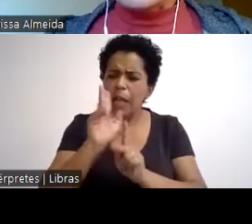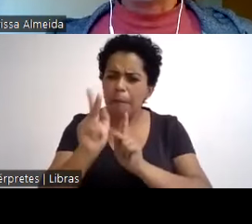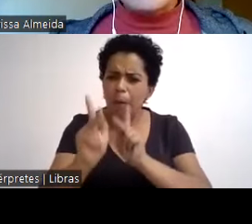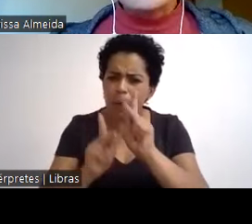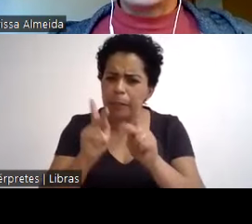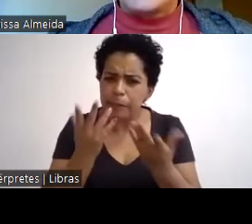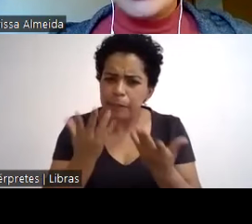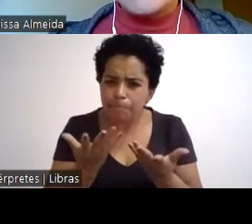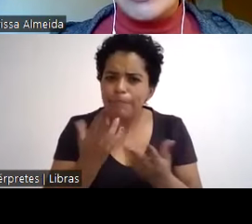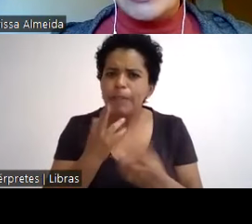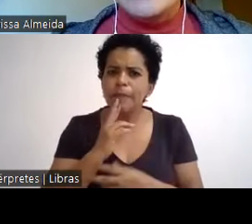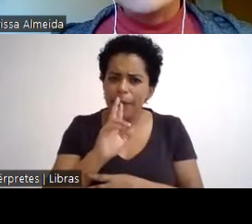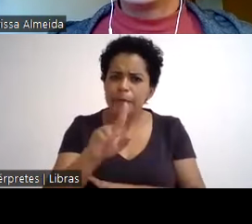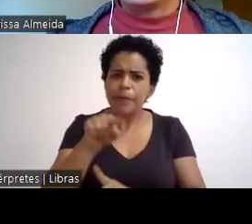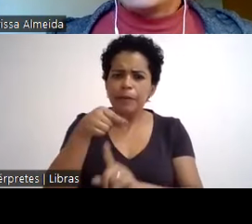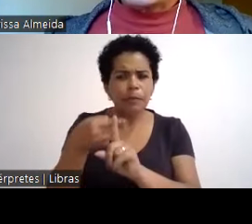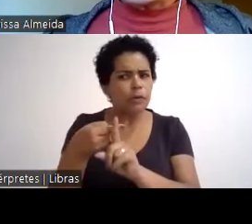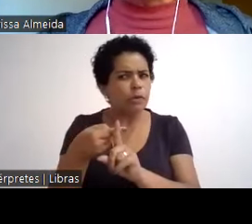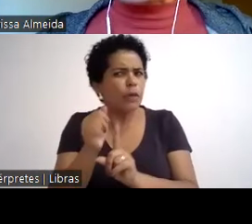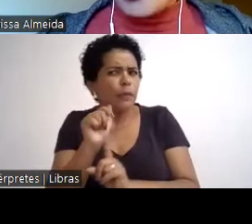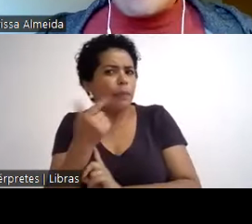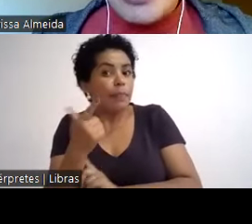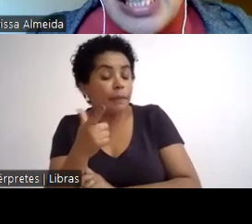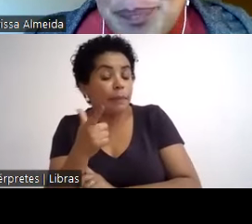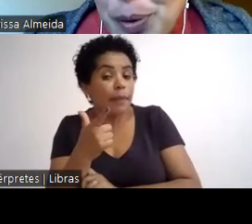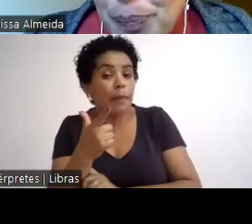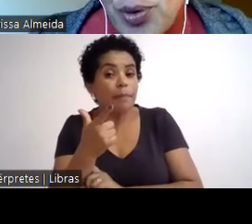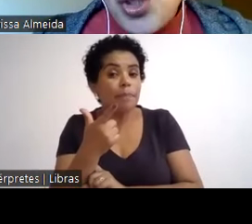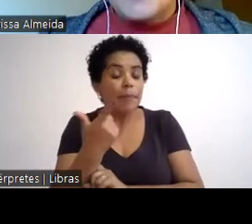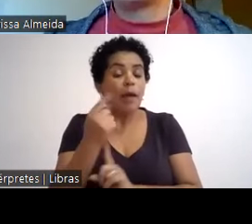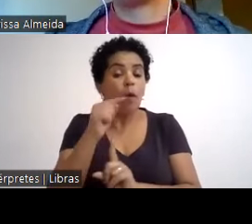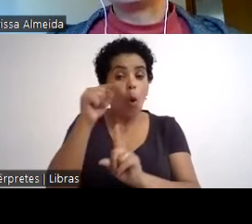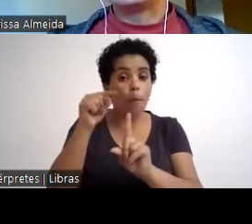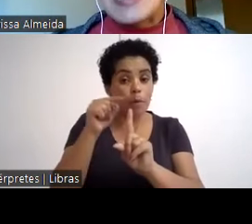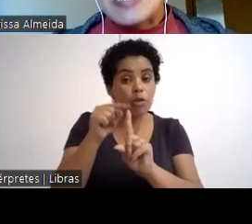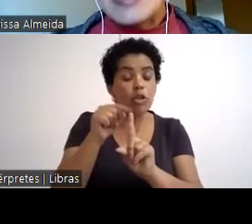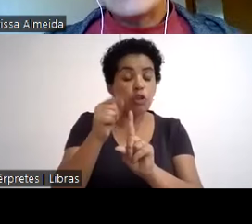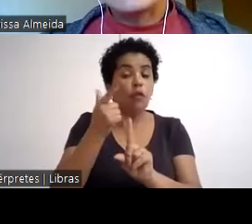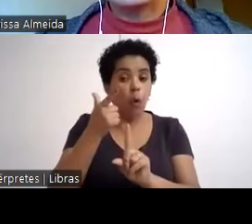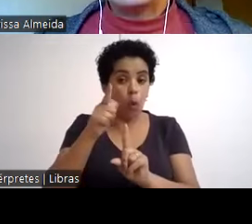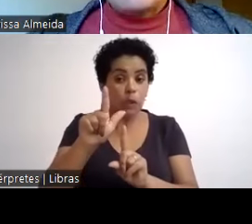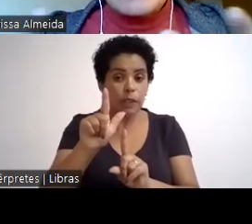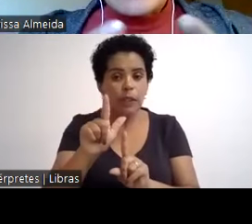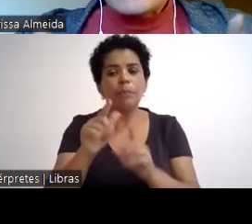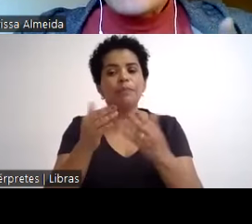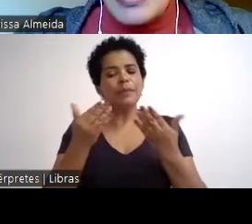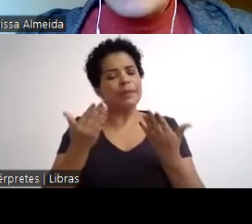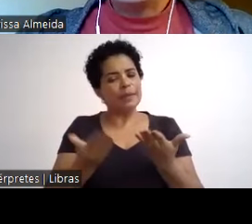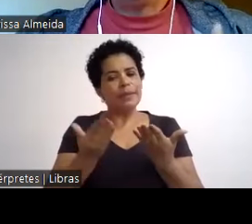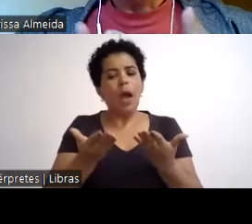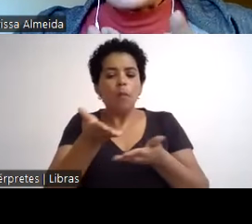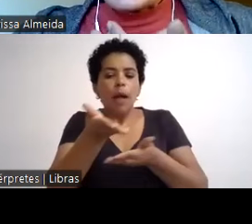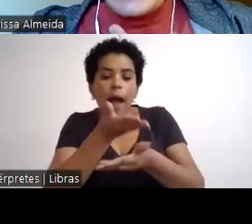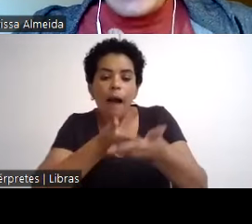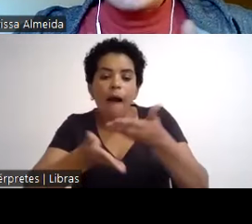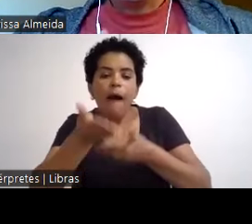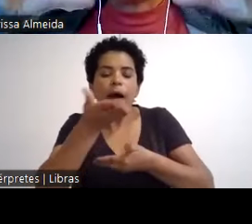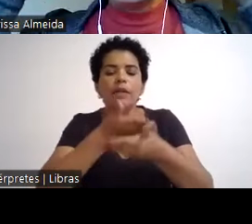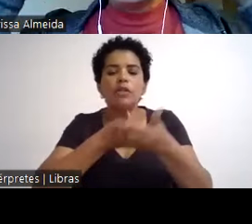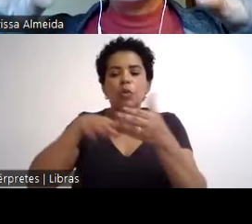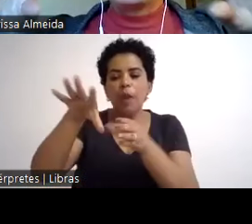os resultados que a gente queria, o que a gente almejava com aquela proposta. E aí, articular,